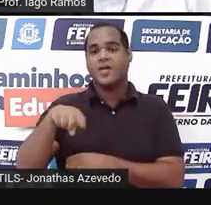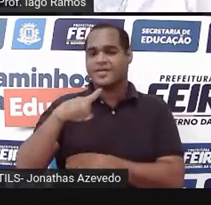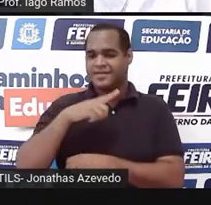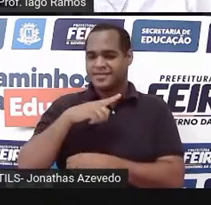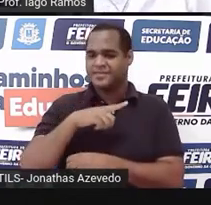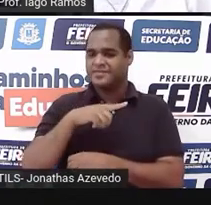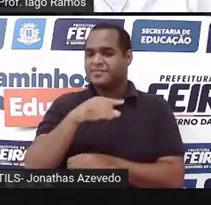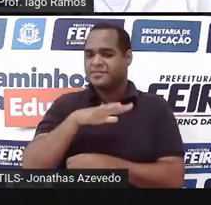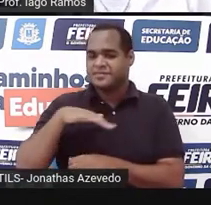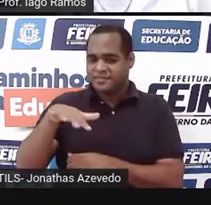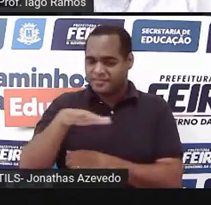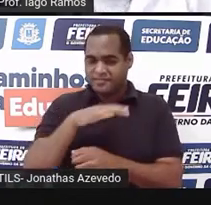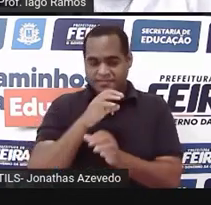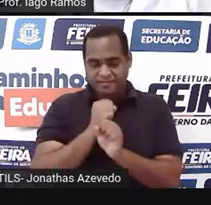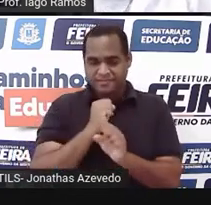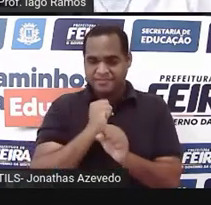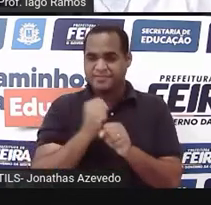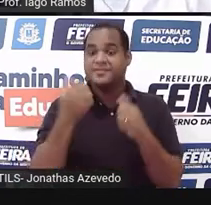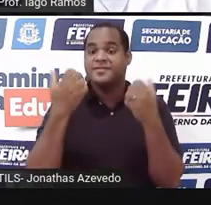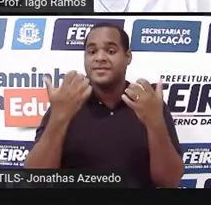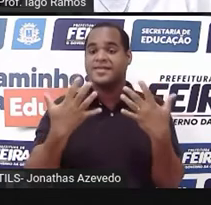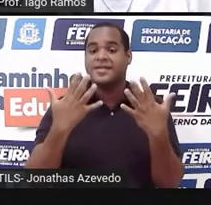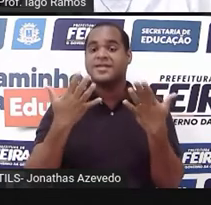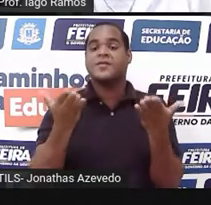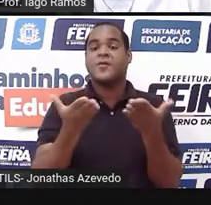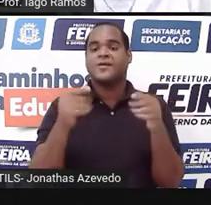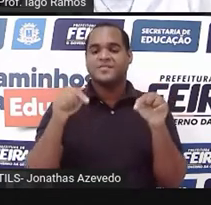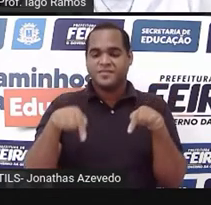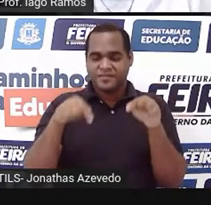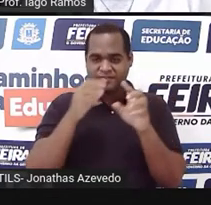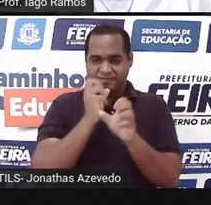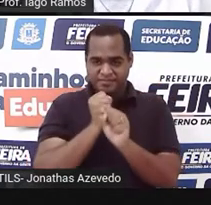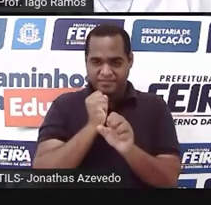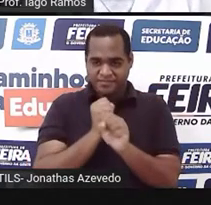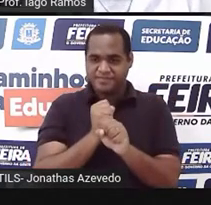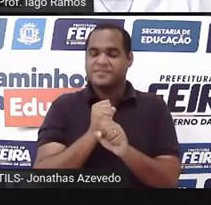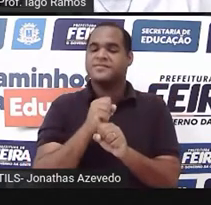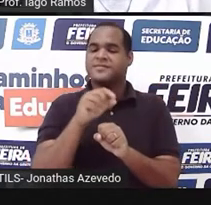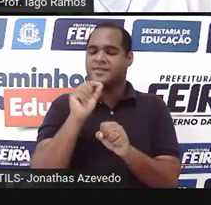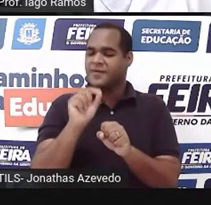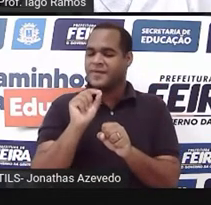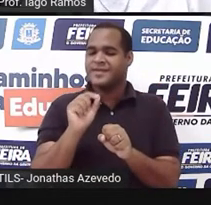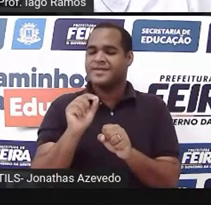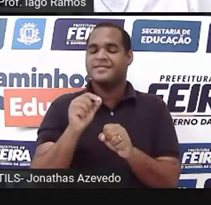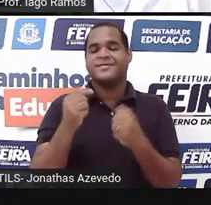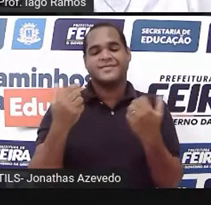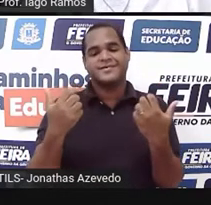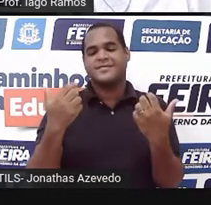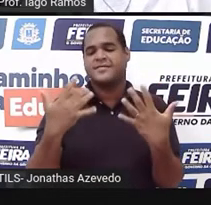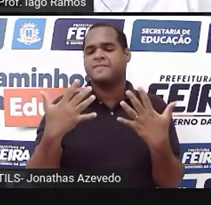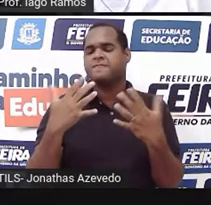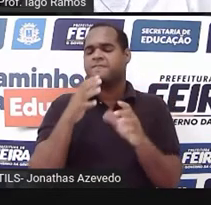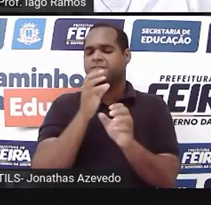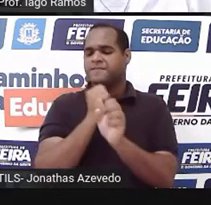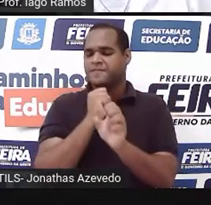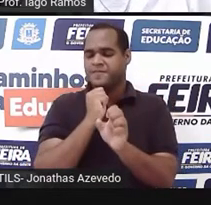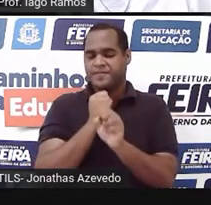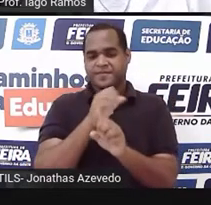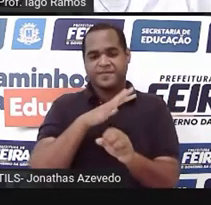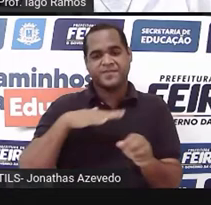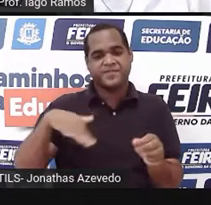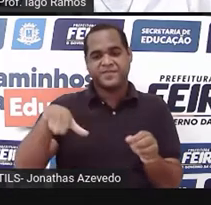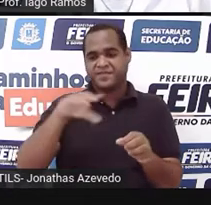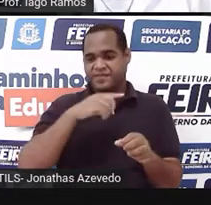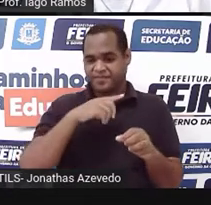Pois é então essa aula ainda sobre cálculo de área tá e o que é que a gente já viu sobre